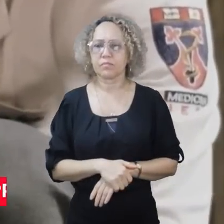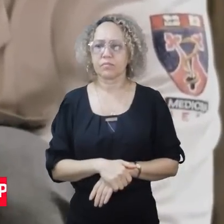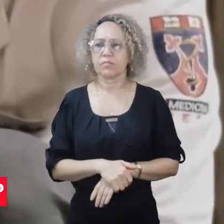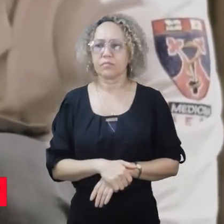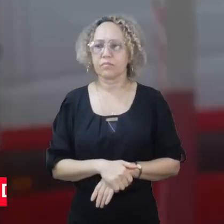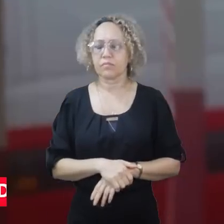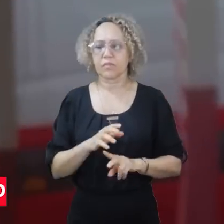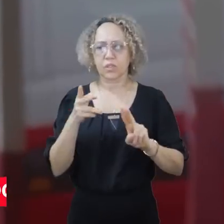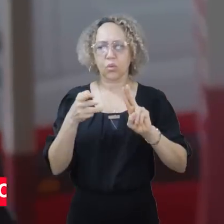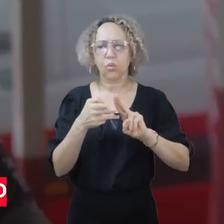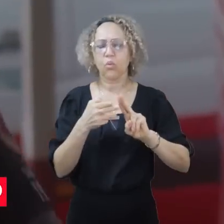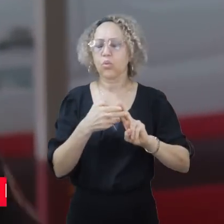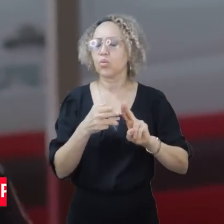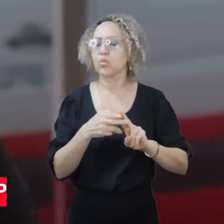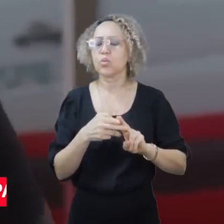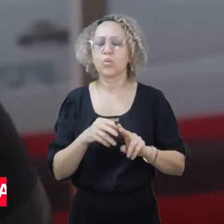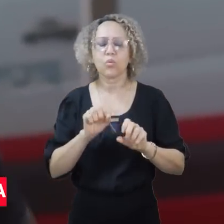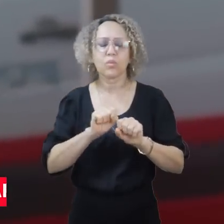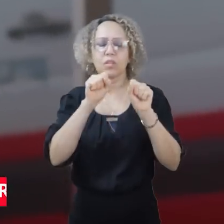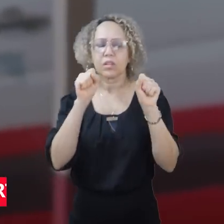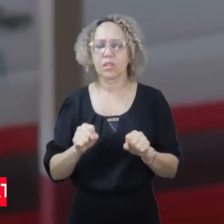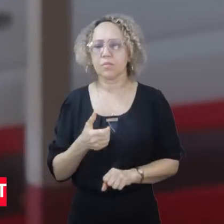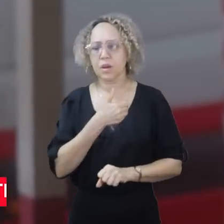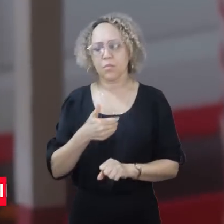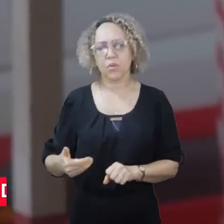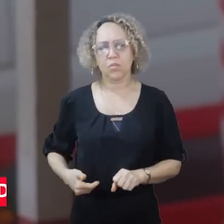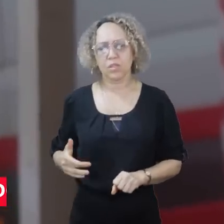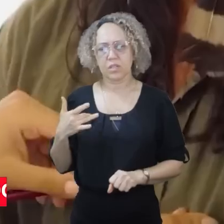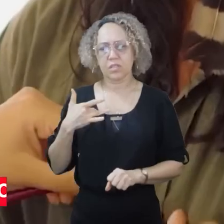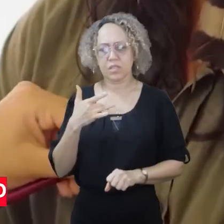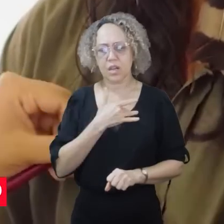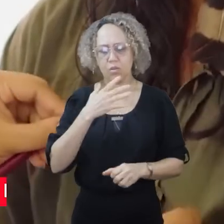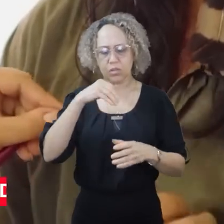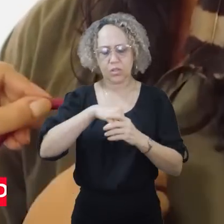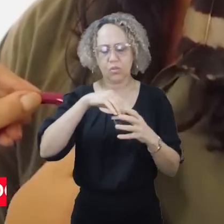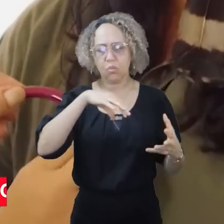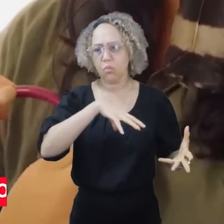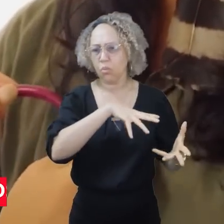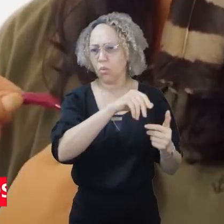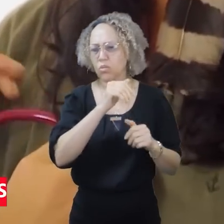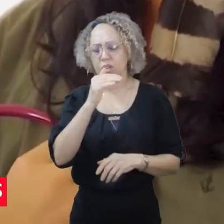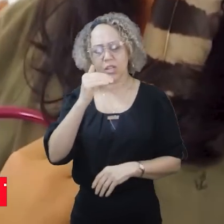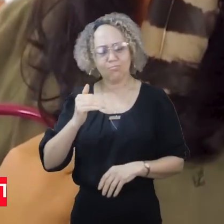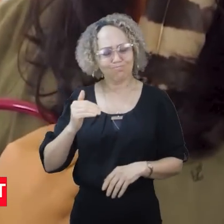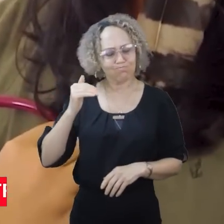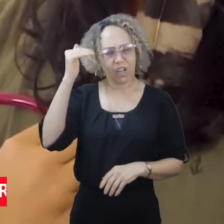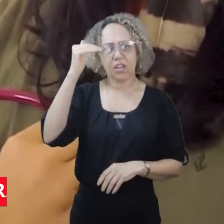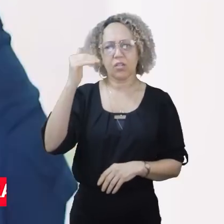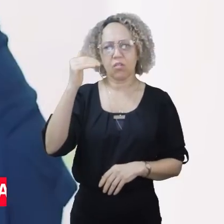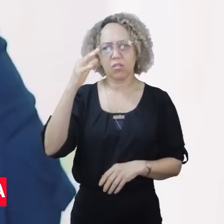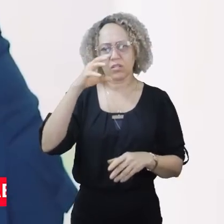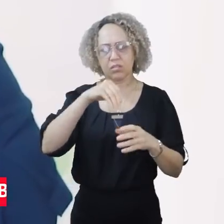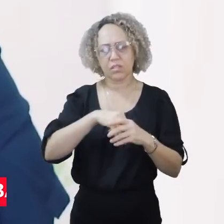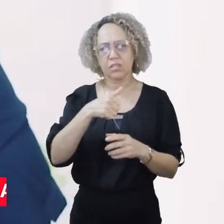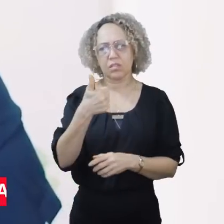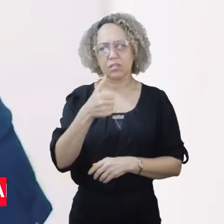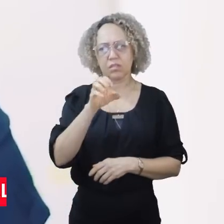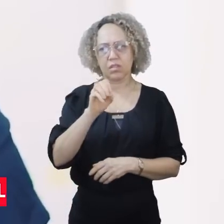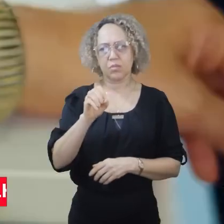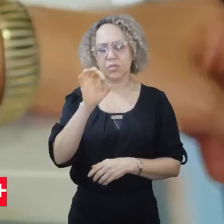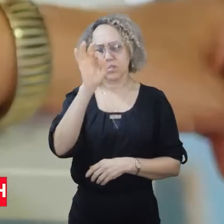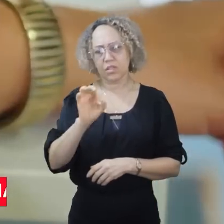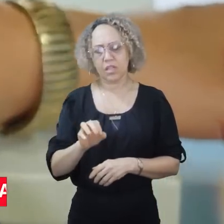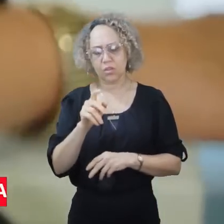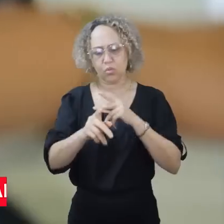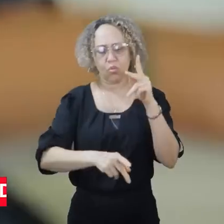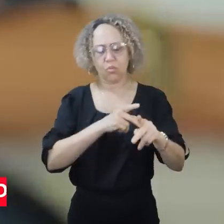O SUS é o maior sistema público de saúde do mundo e está disponível a 100% da população brasileira, mesmo quem